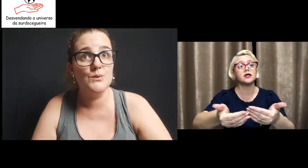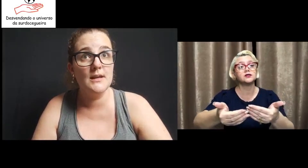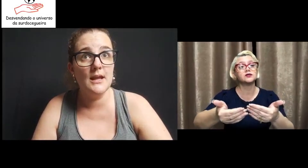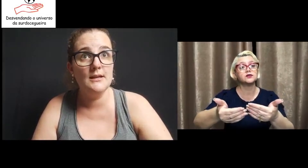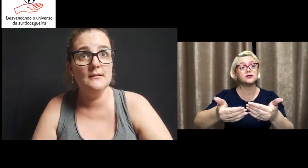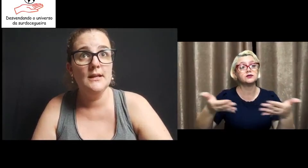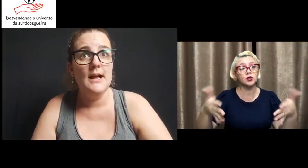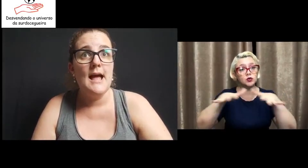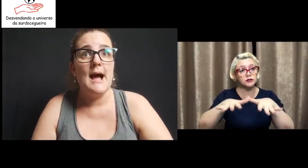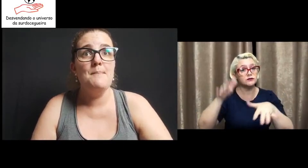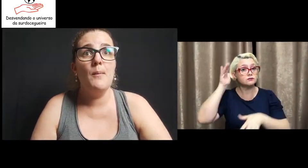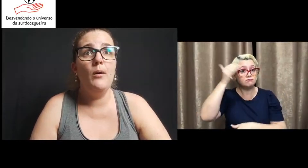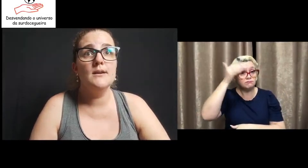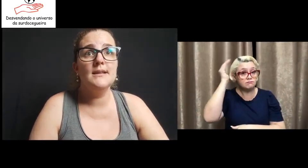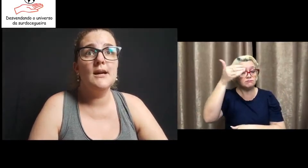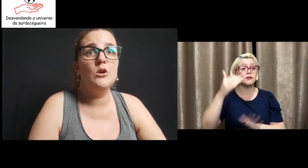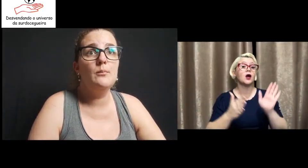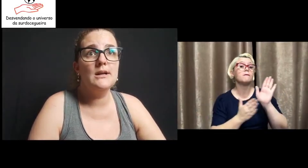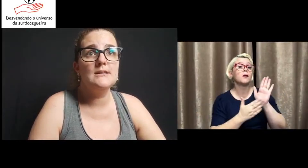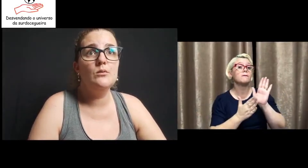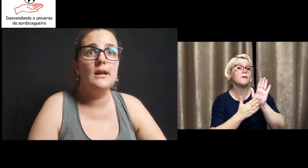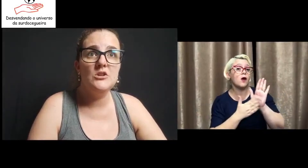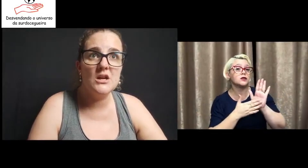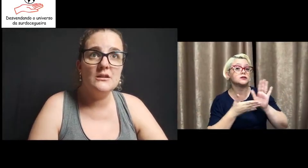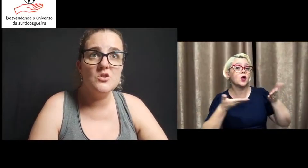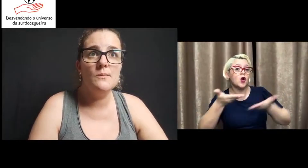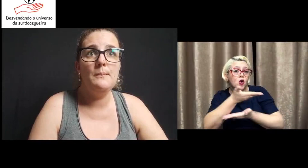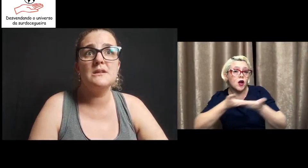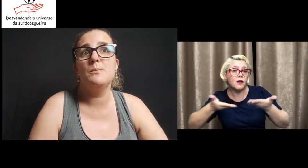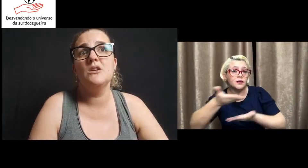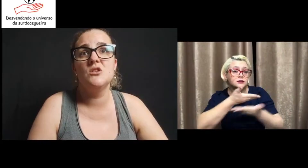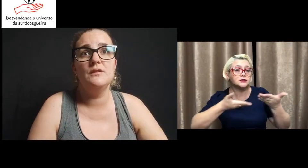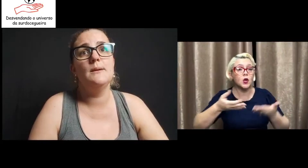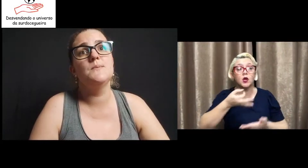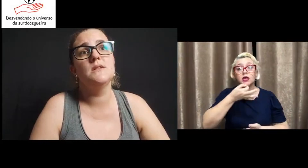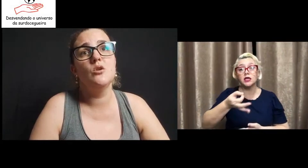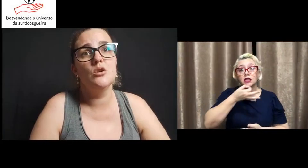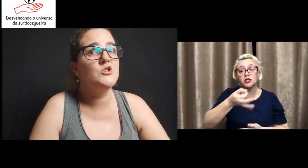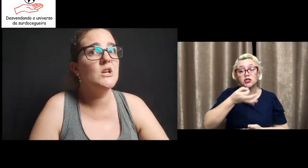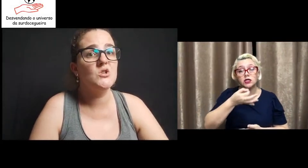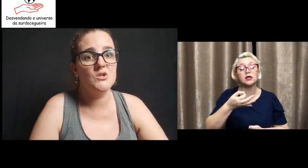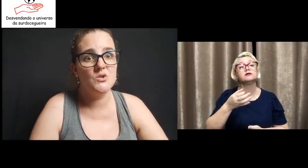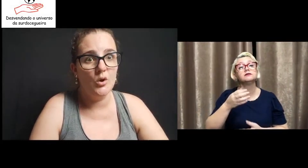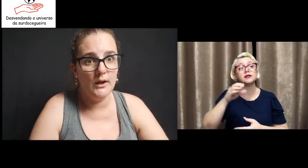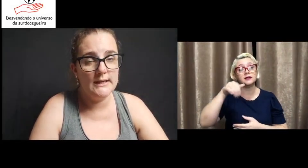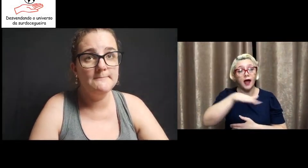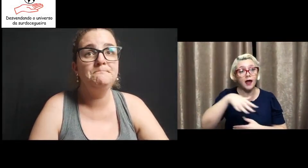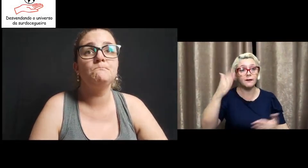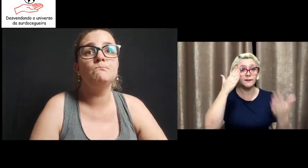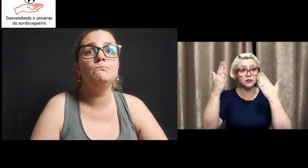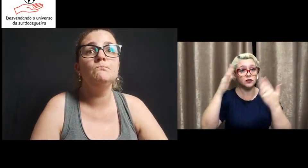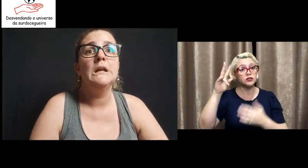com surdo-cegueira, a proposta da colaboração crítica sob a perspectiva da psicologia